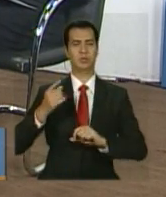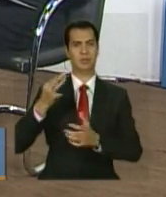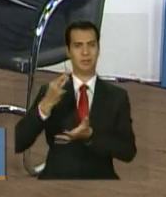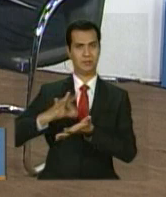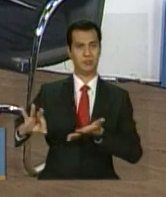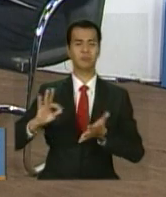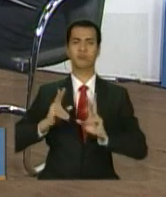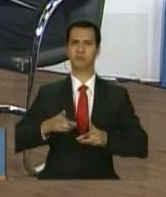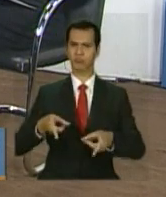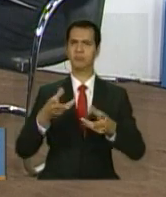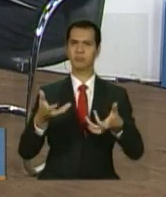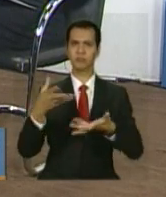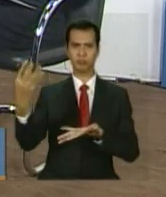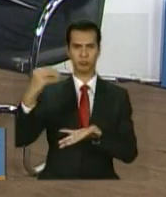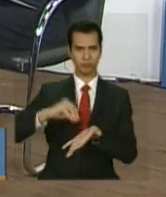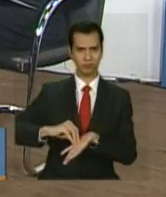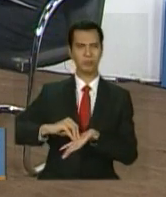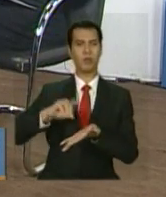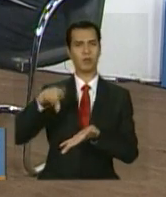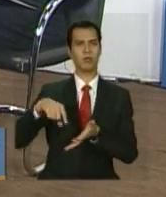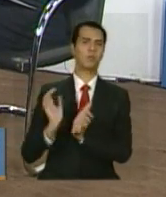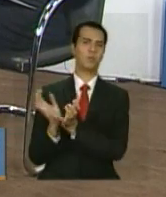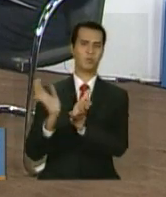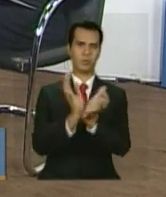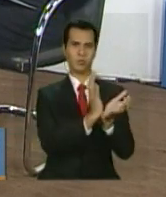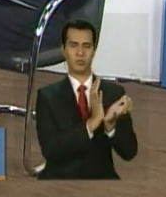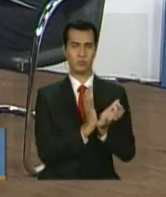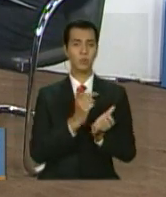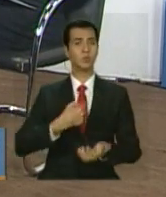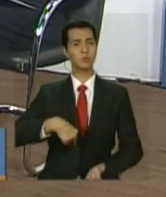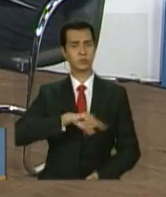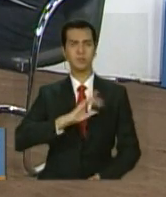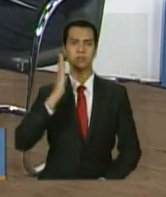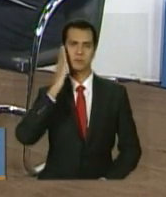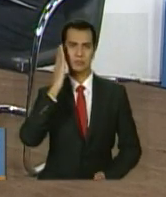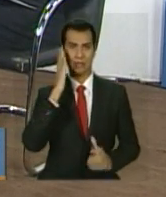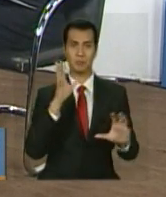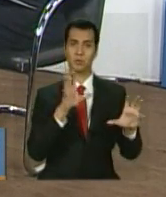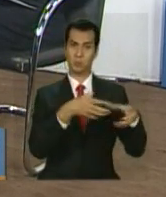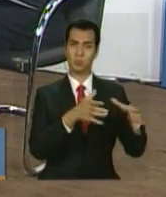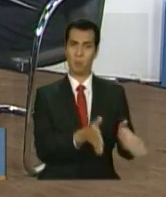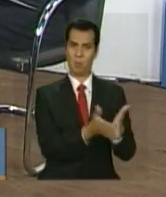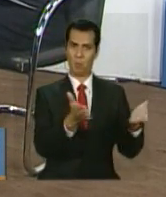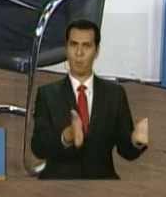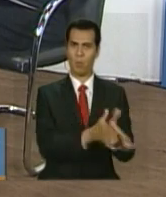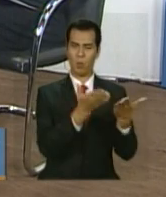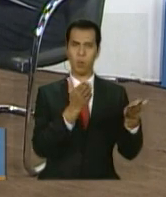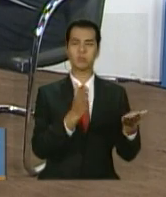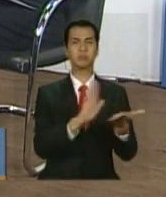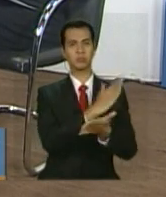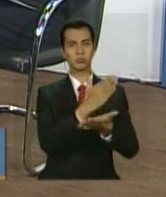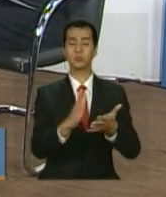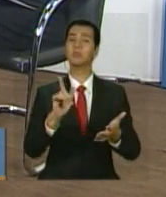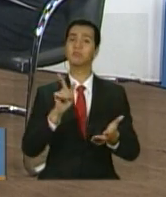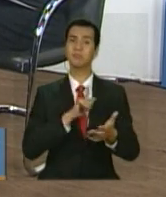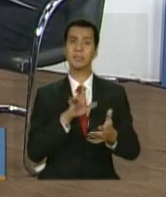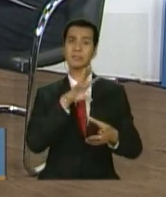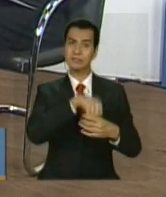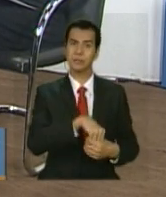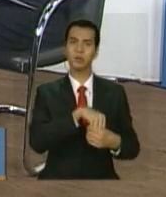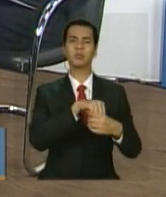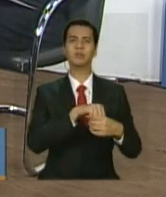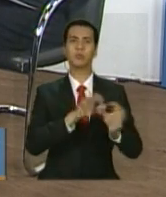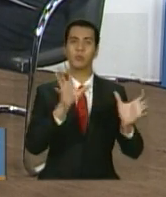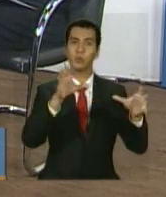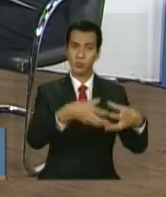população de baixa renda e a população mais vulnerável, há segmentos dessa população que têm ainda maior dificuldade de acesso à informação,